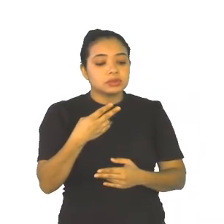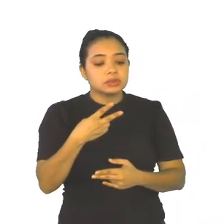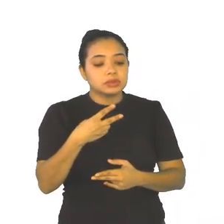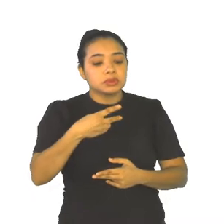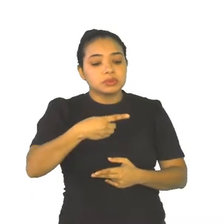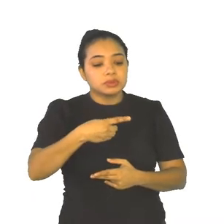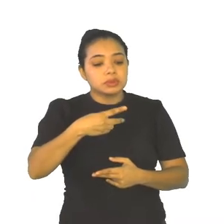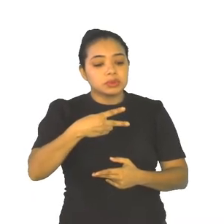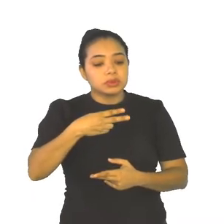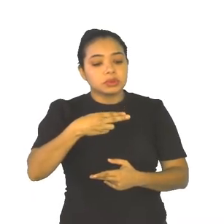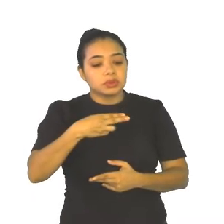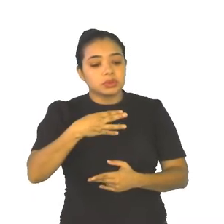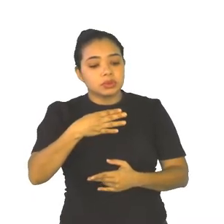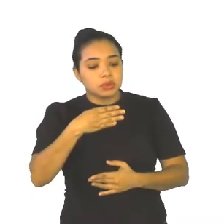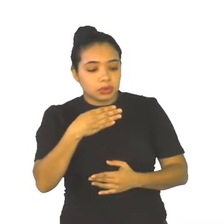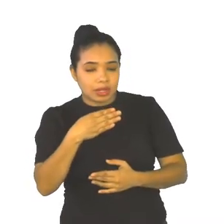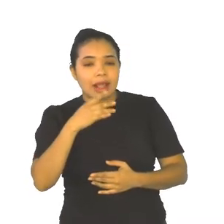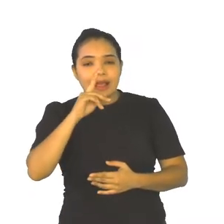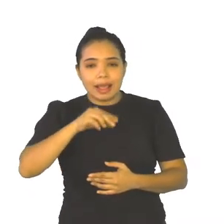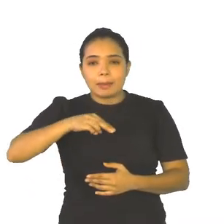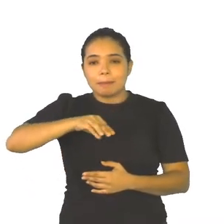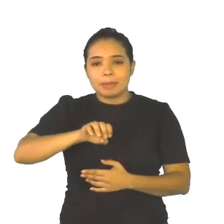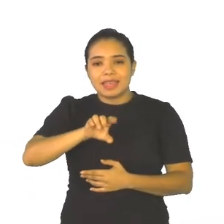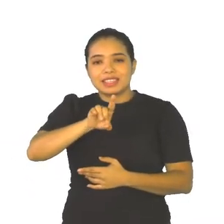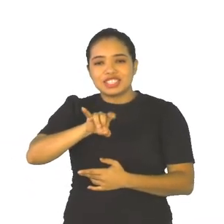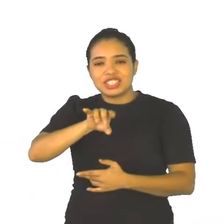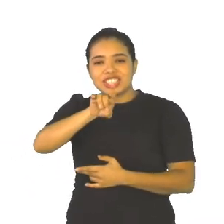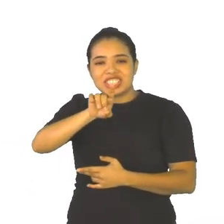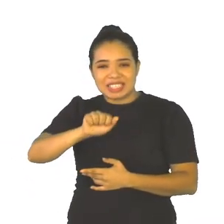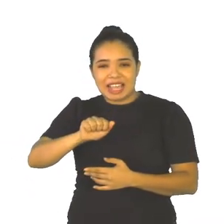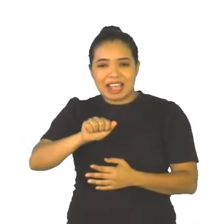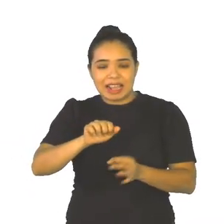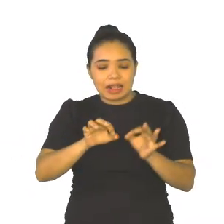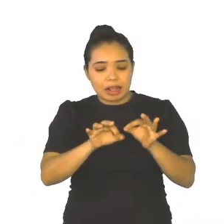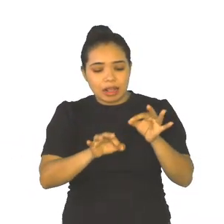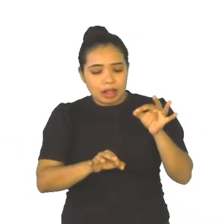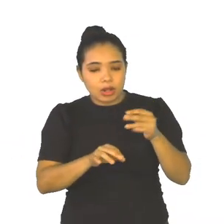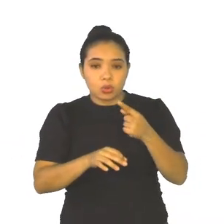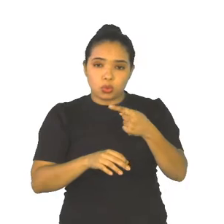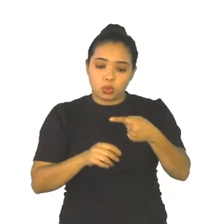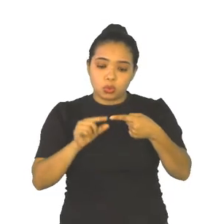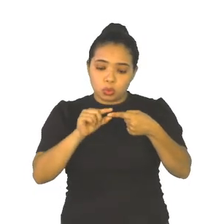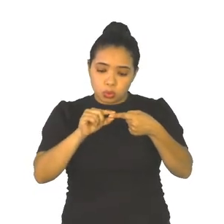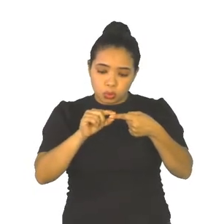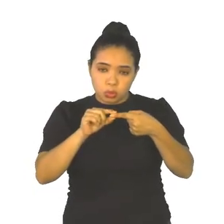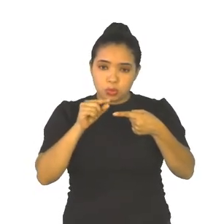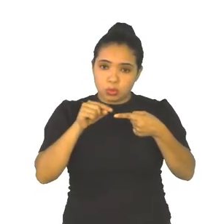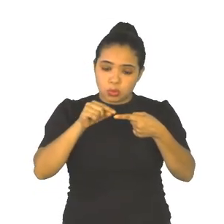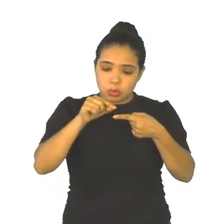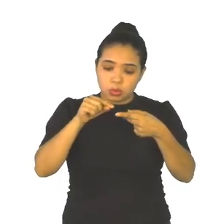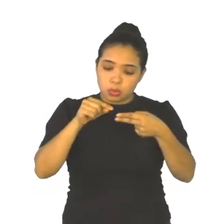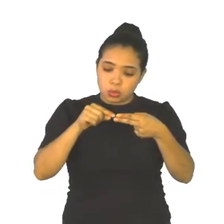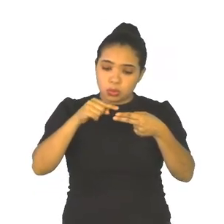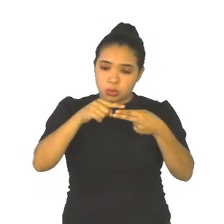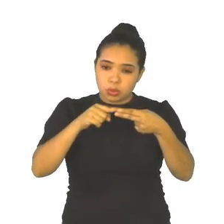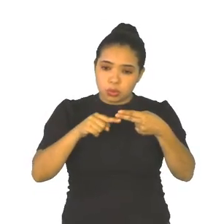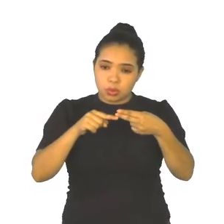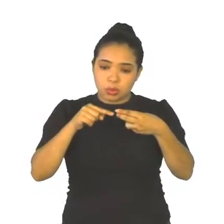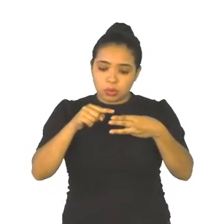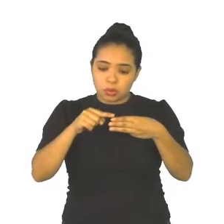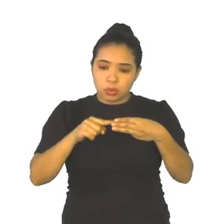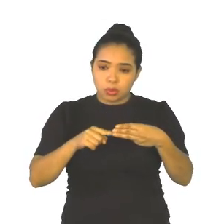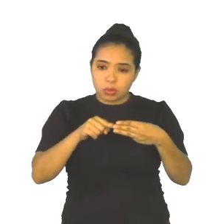Medida. Os dedos são usados como medida, né? Um dedo, tamanho da largura de um dedo, de 2. Então, foi